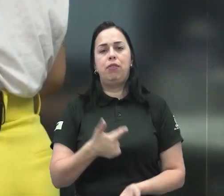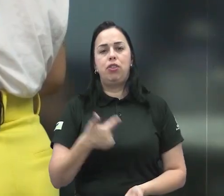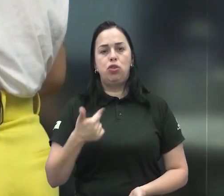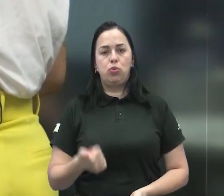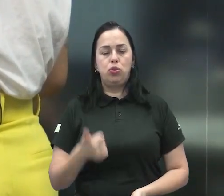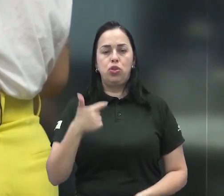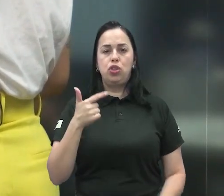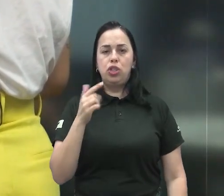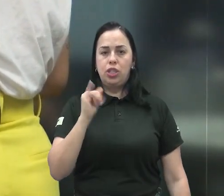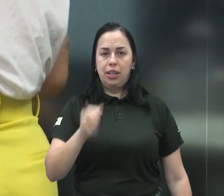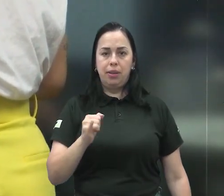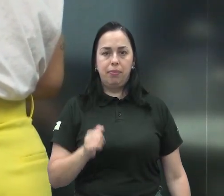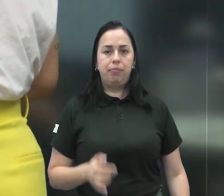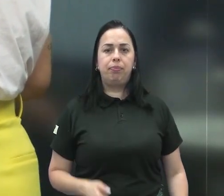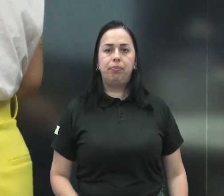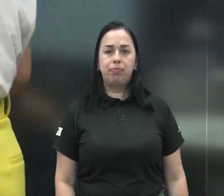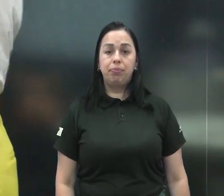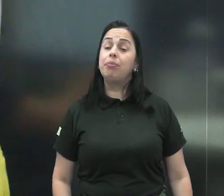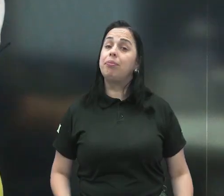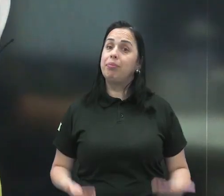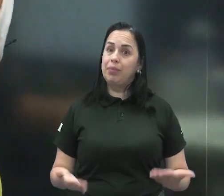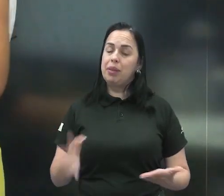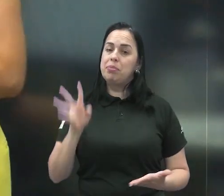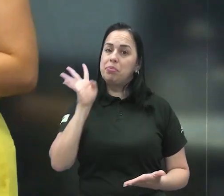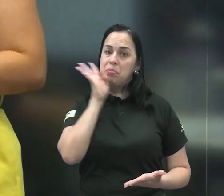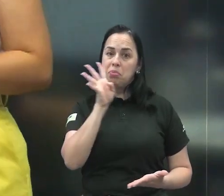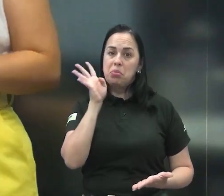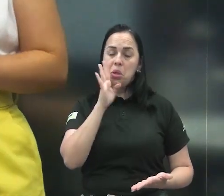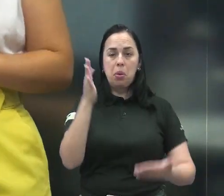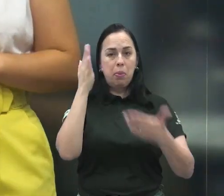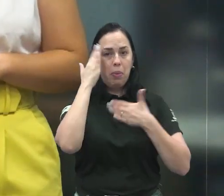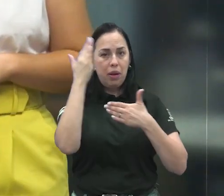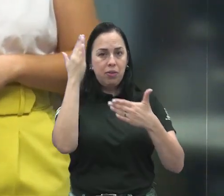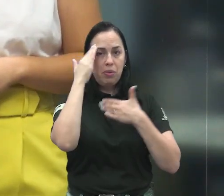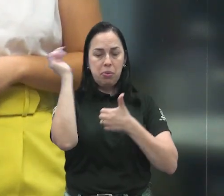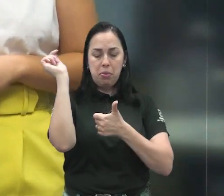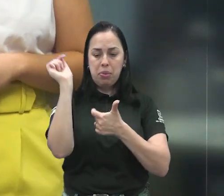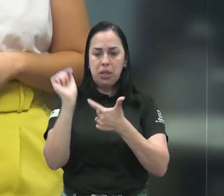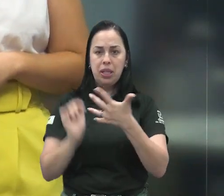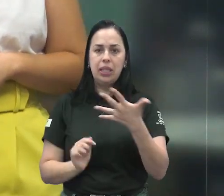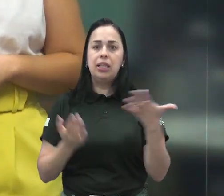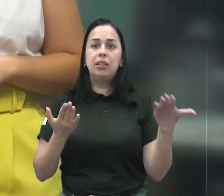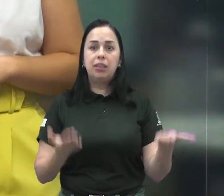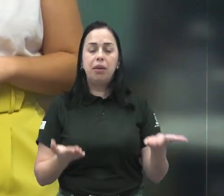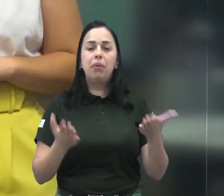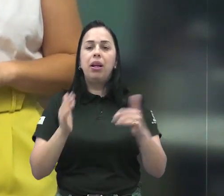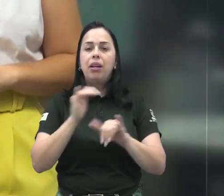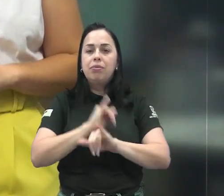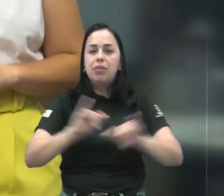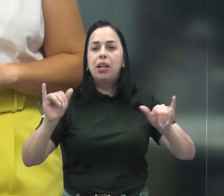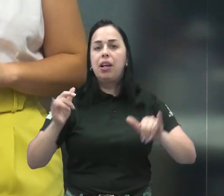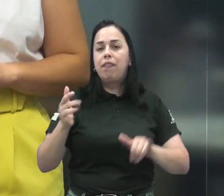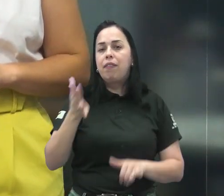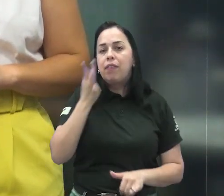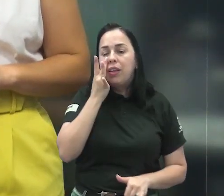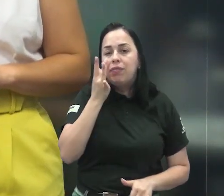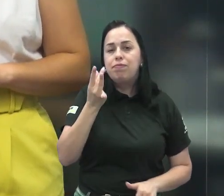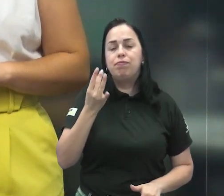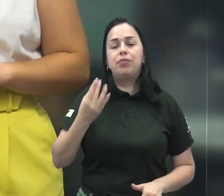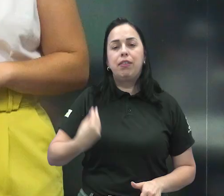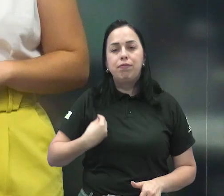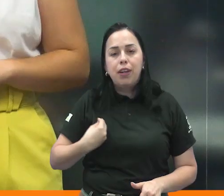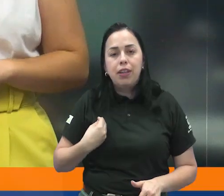Eu volto com você no estúdio. Legal, Ana, muito obrigada pelas informações. Então, reforçando, quem tem interesse